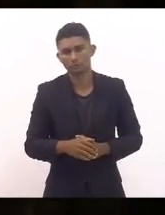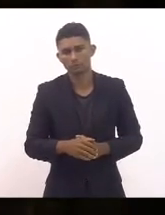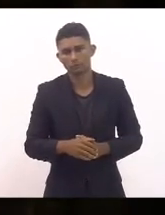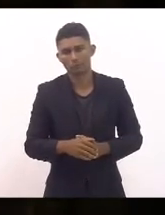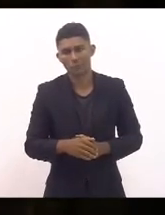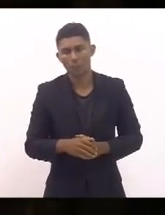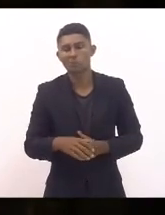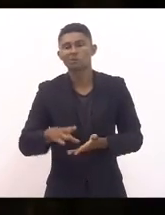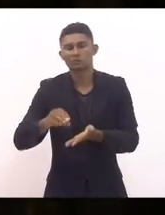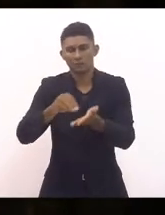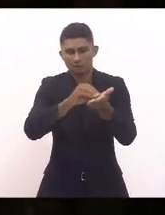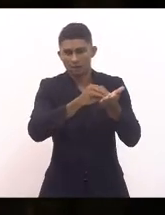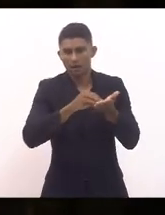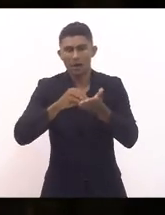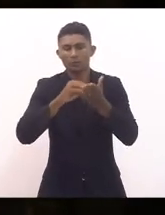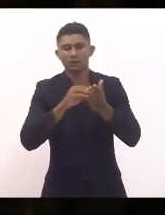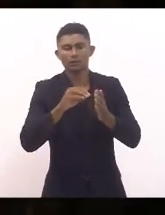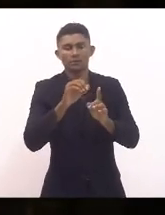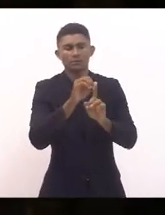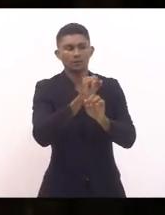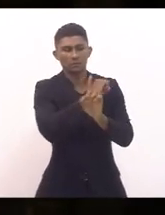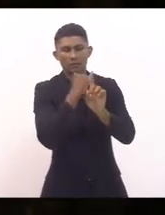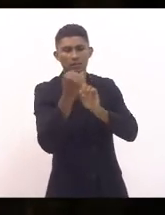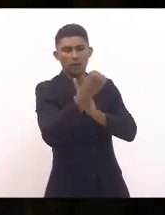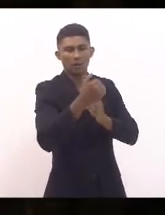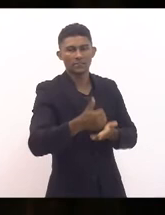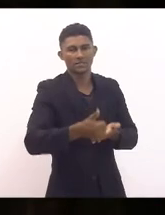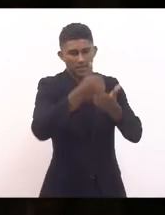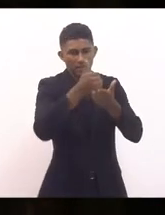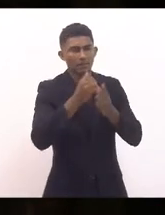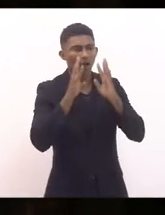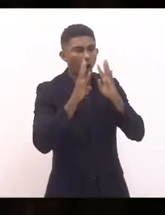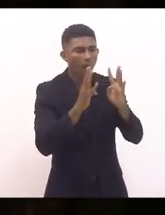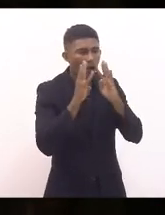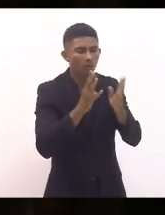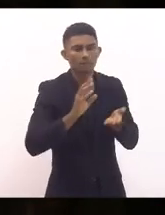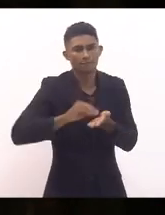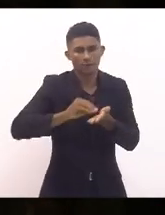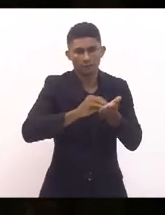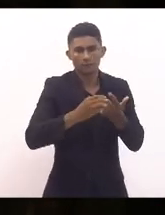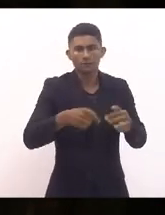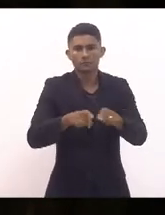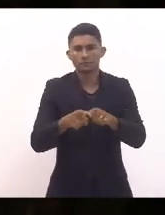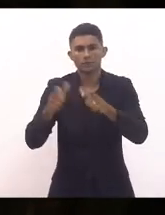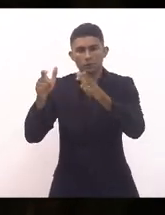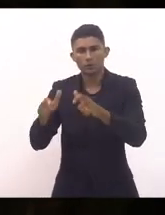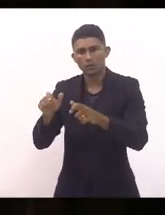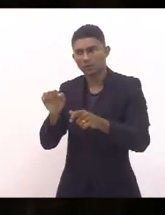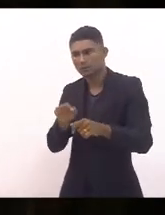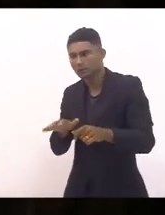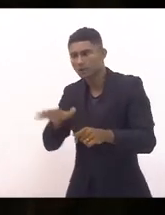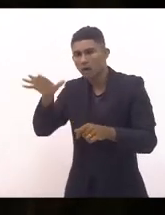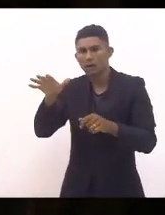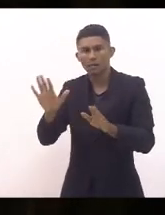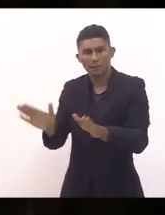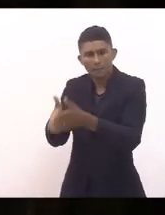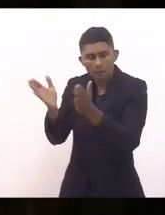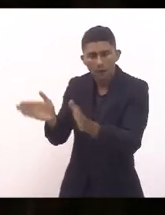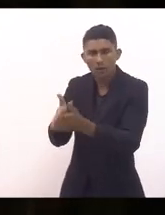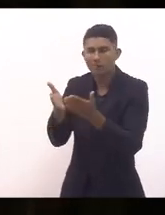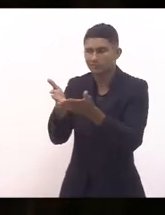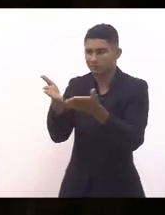de atenção, de assistência social do poder público, também locais mais carentes e, com isso,